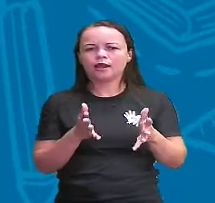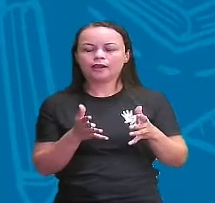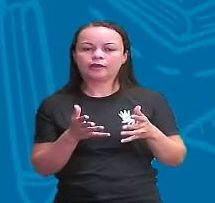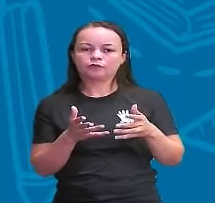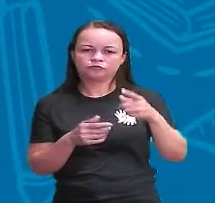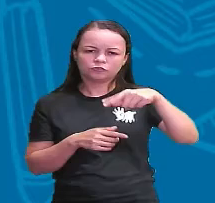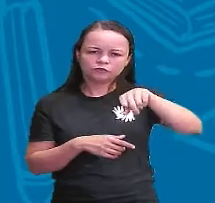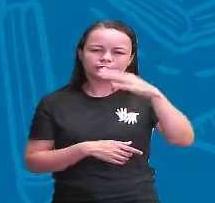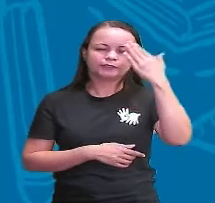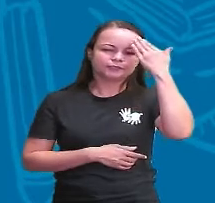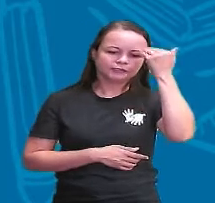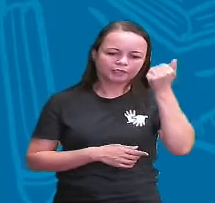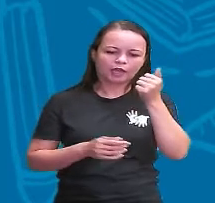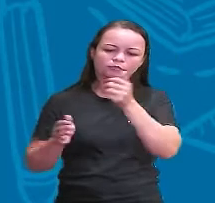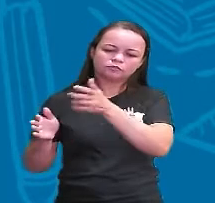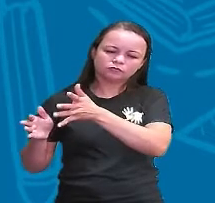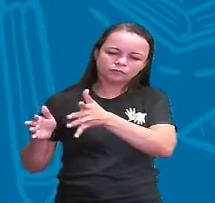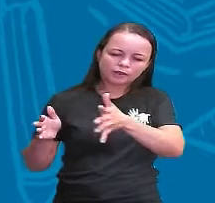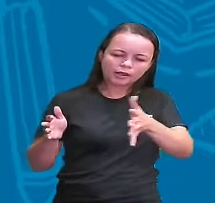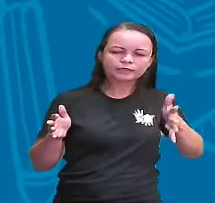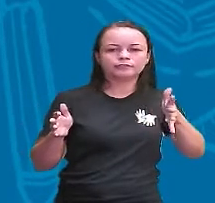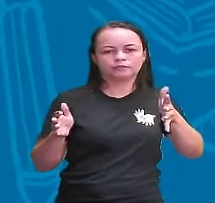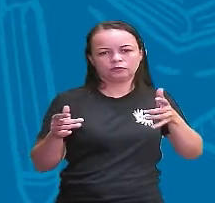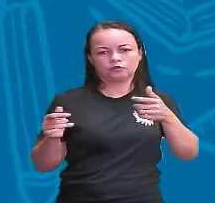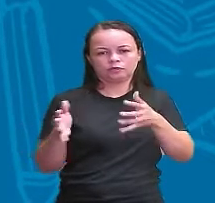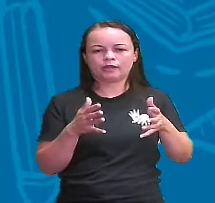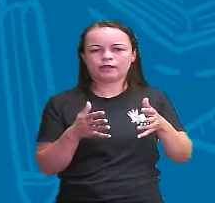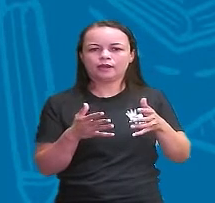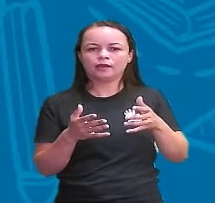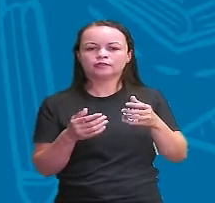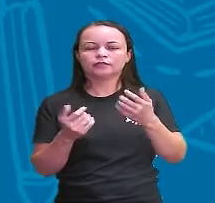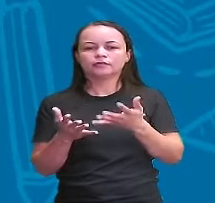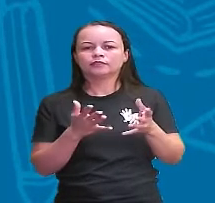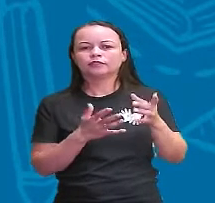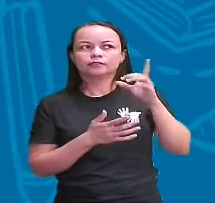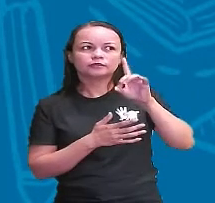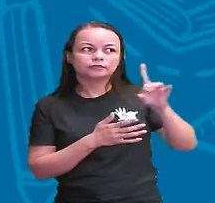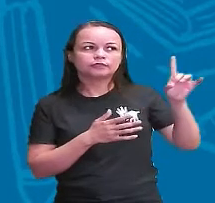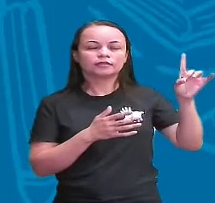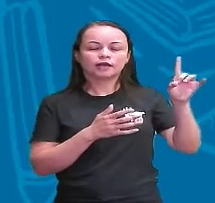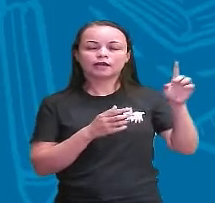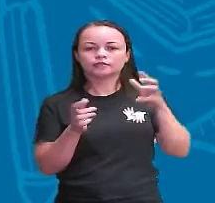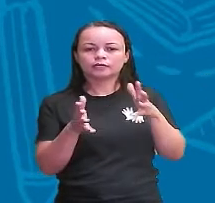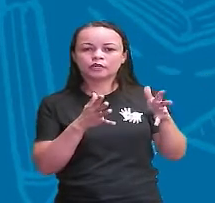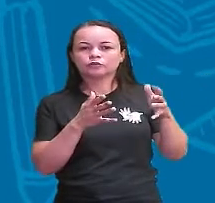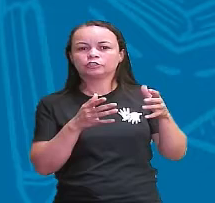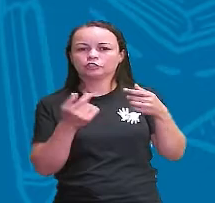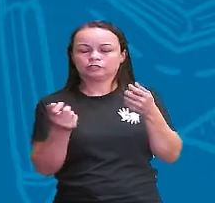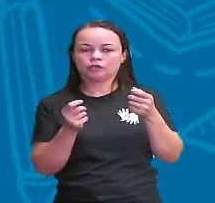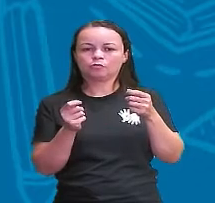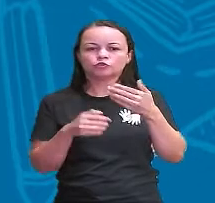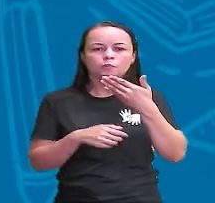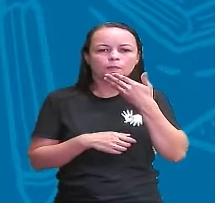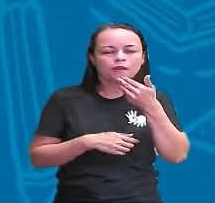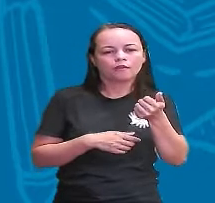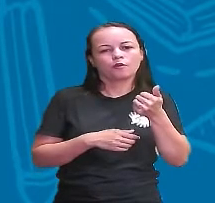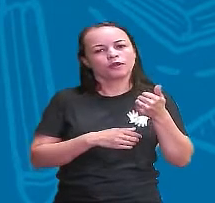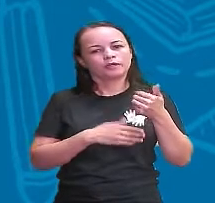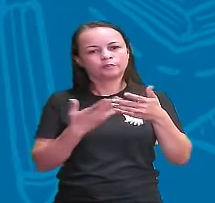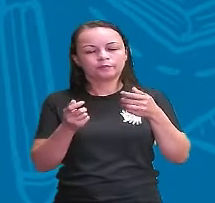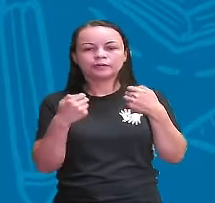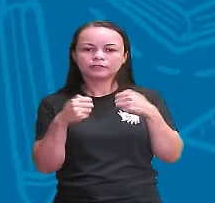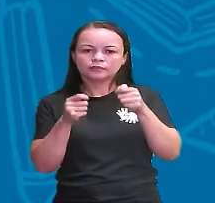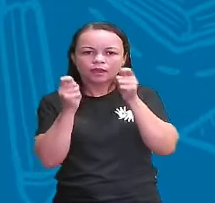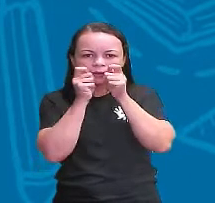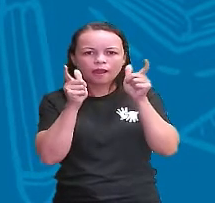ainda está passando, a gente acabou de passar, graças a Deus estamos melhorando, mas a gente tem que estar sempre em alerta, essa questão da pandemia